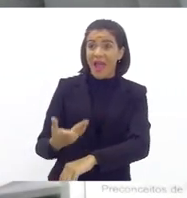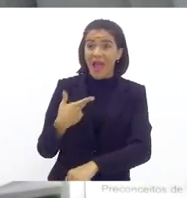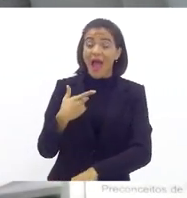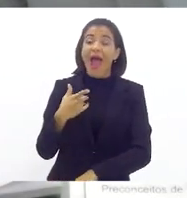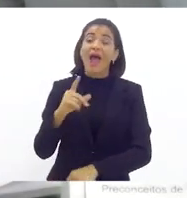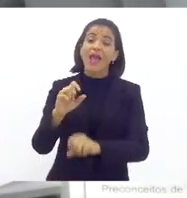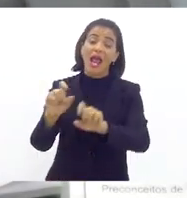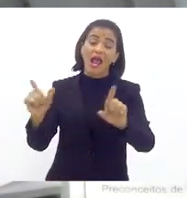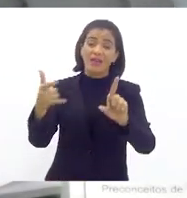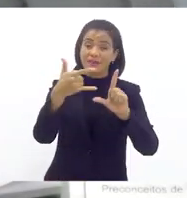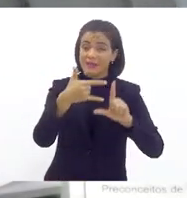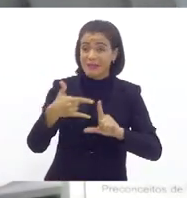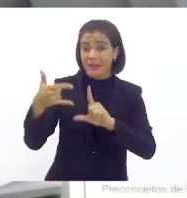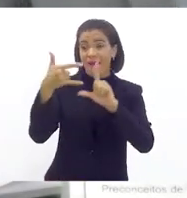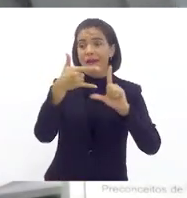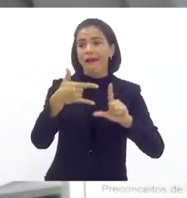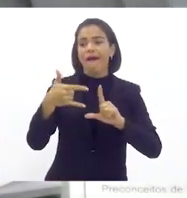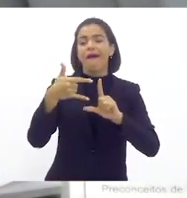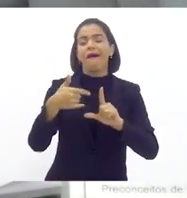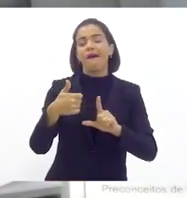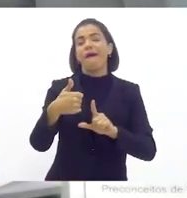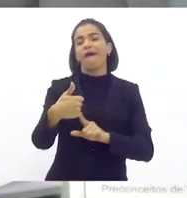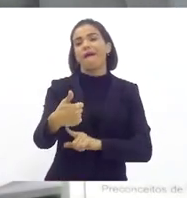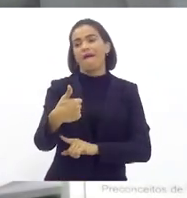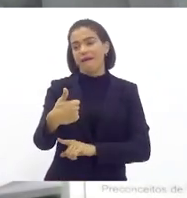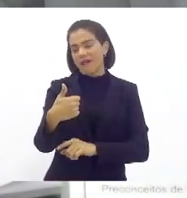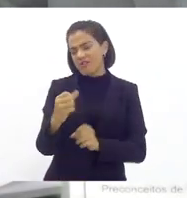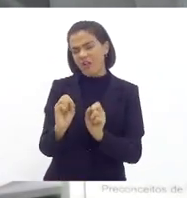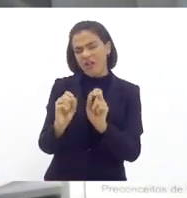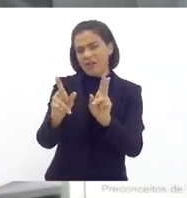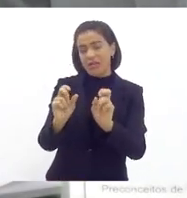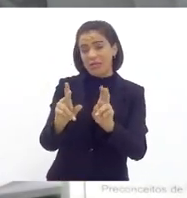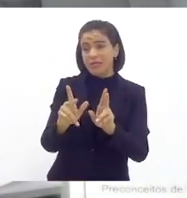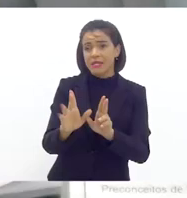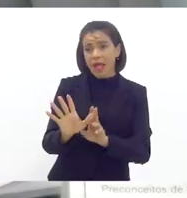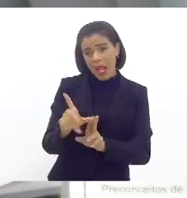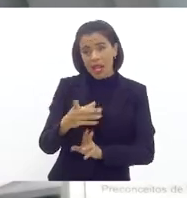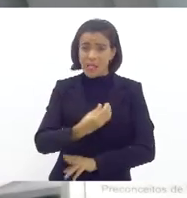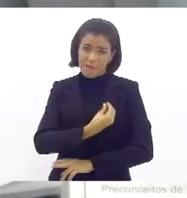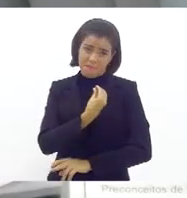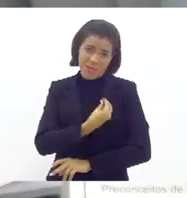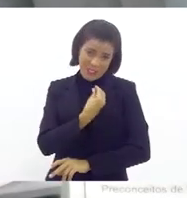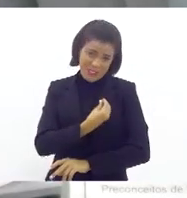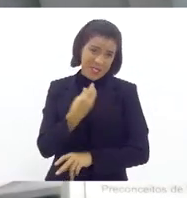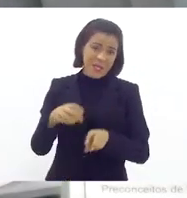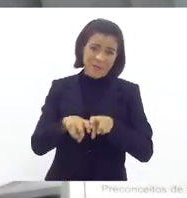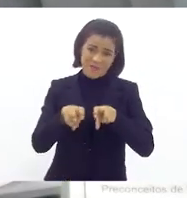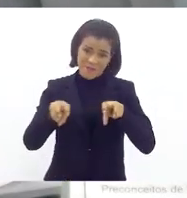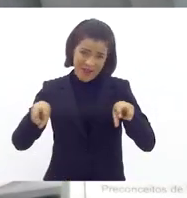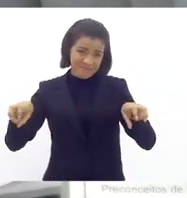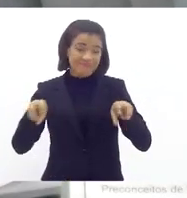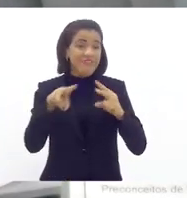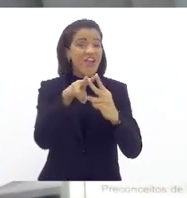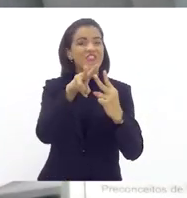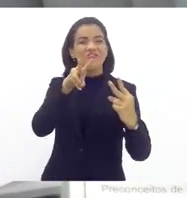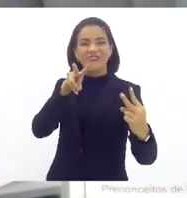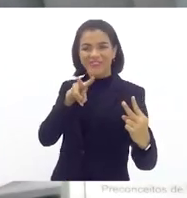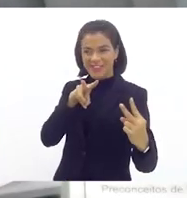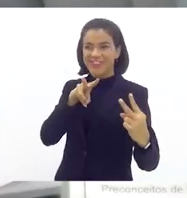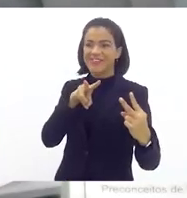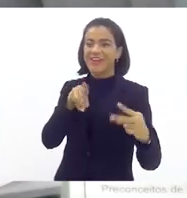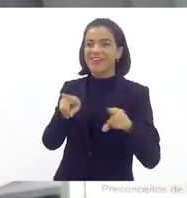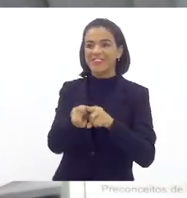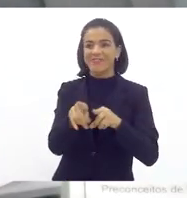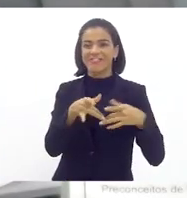entrar online. Ah, então ela vai entrar online. Ela vai entrar online. Então, mas, de qualquer maneira, está fazendo parte da mesa de forma virtual e